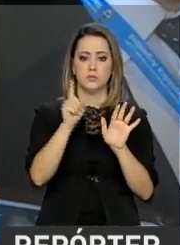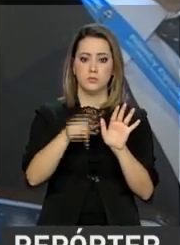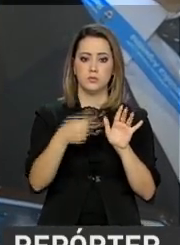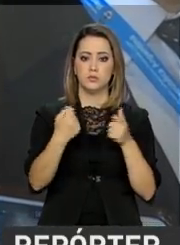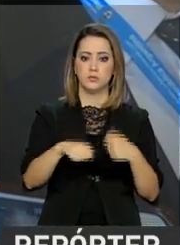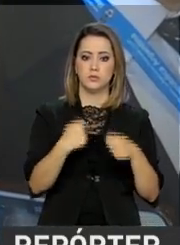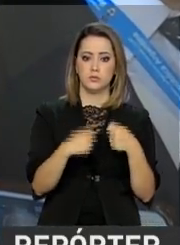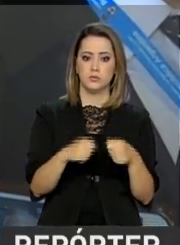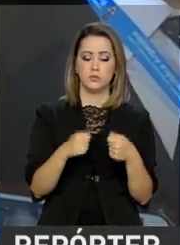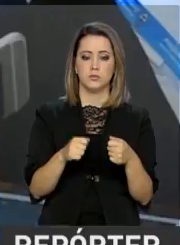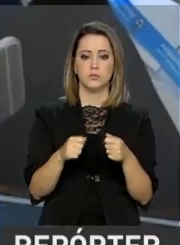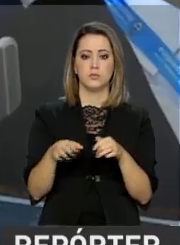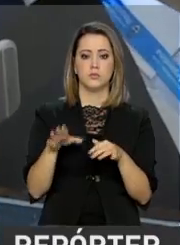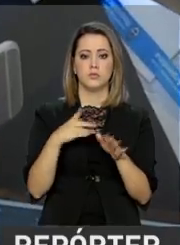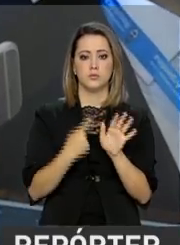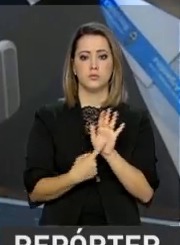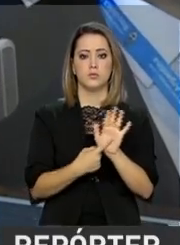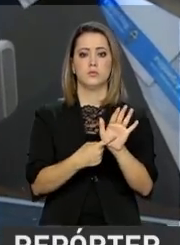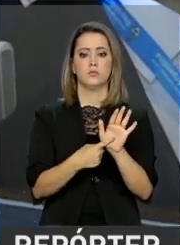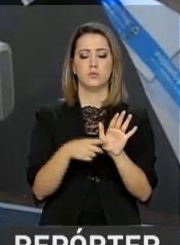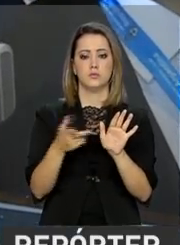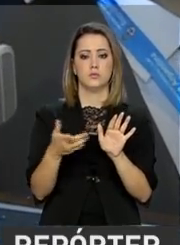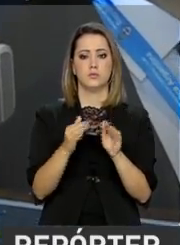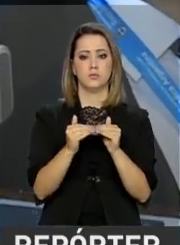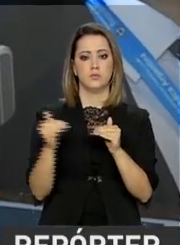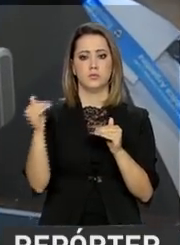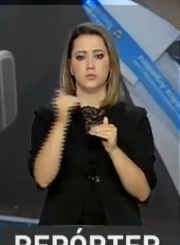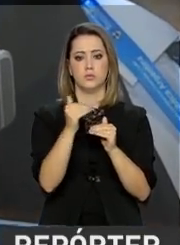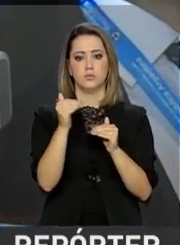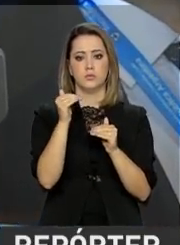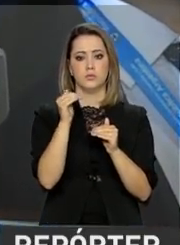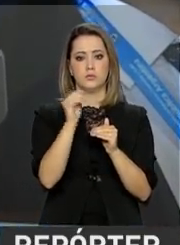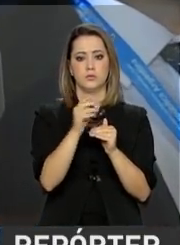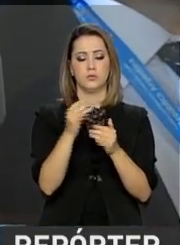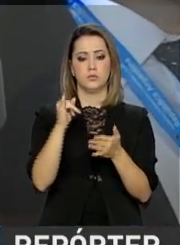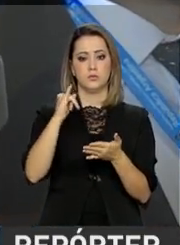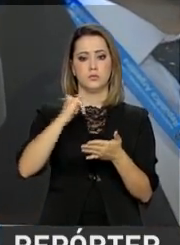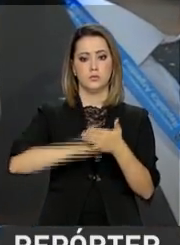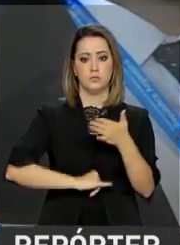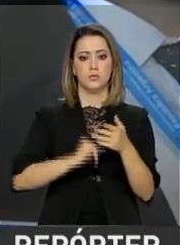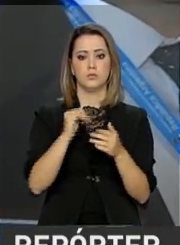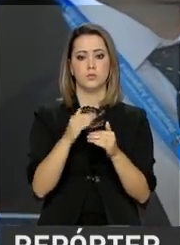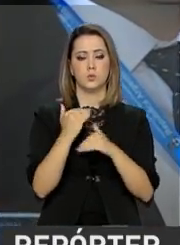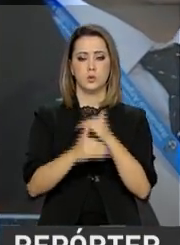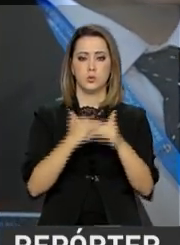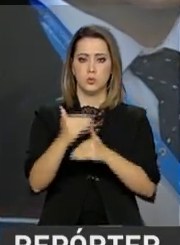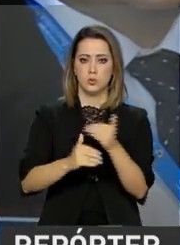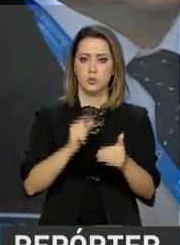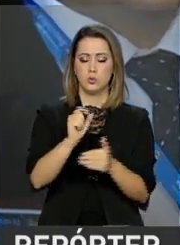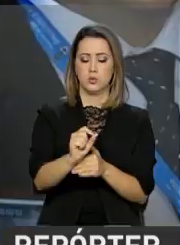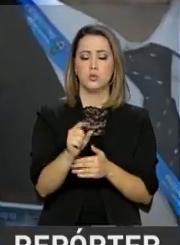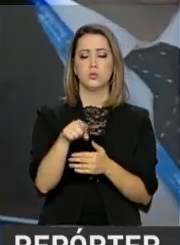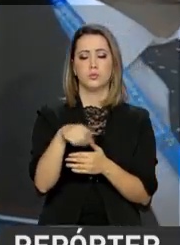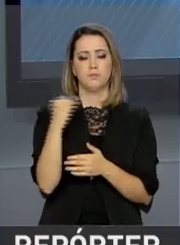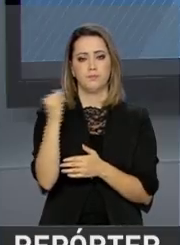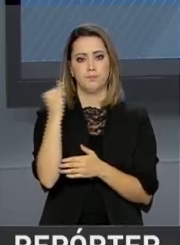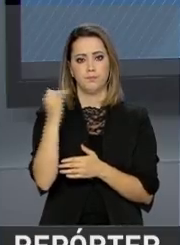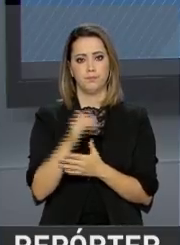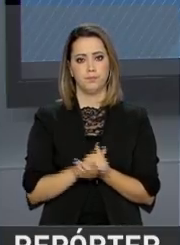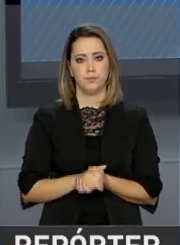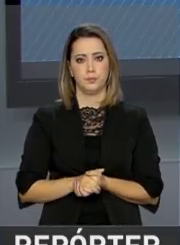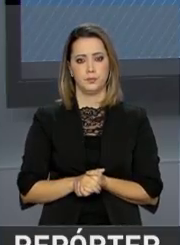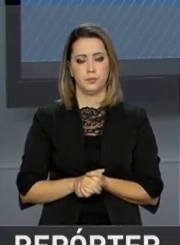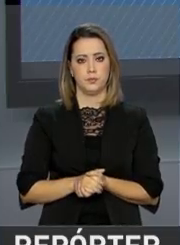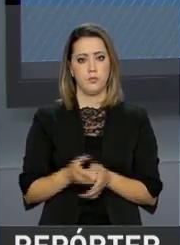preciso eh estabelecer este aumento eh do tributo para manter esses pressupostos que eu acabei de indicar.